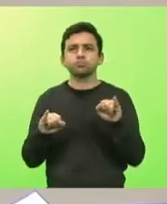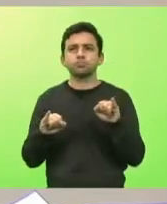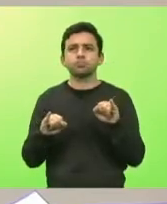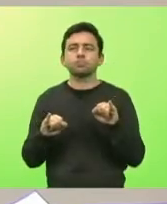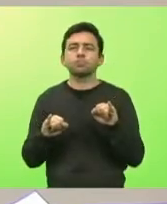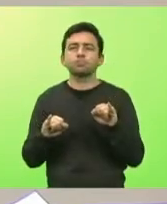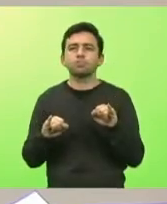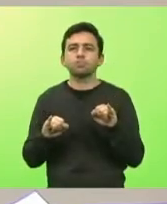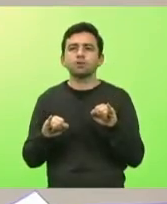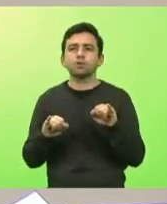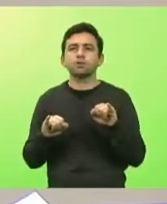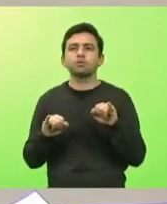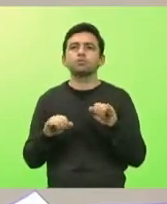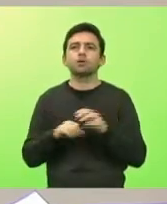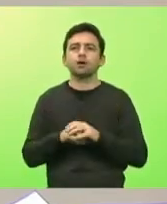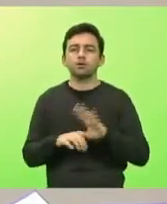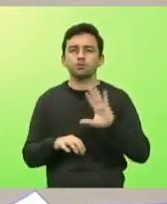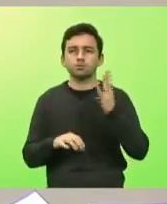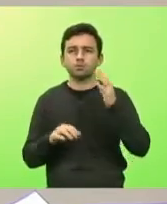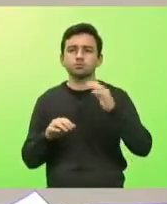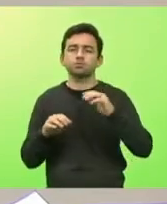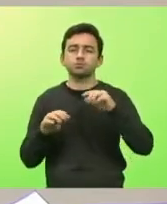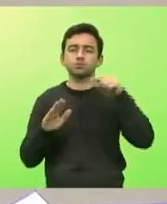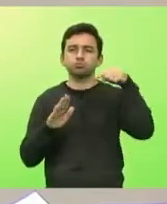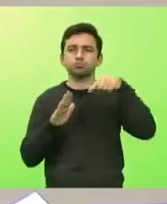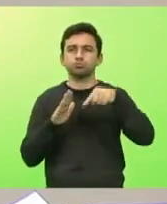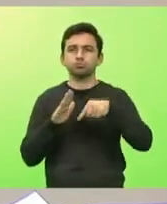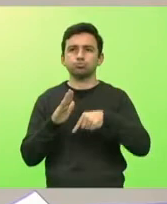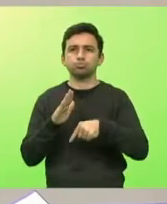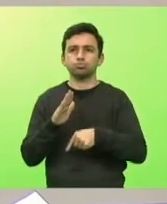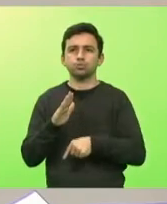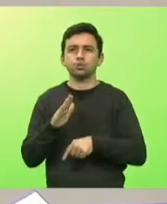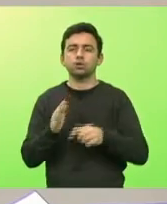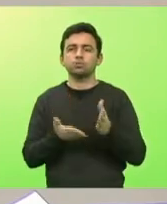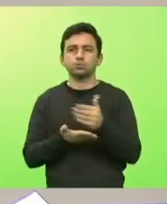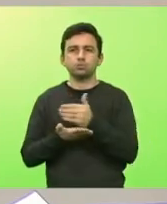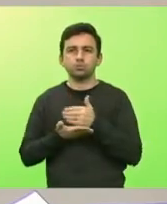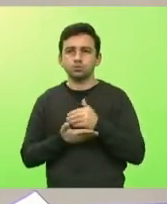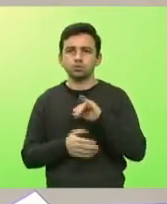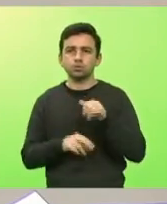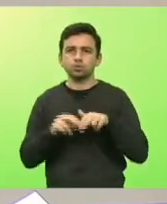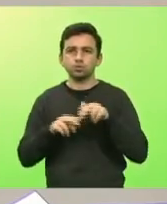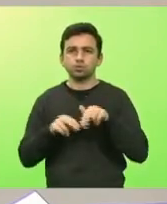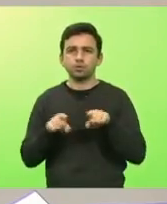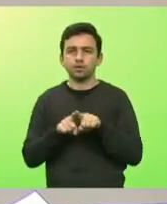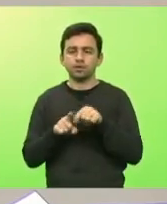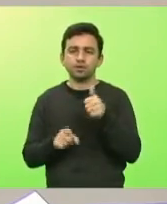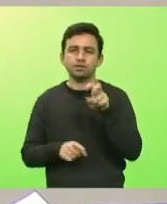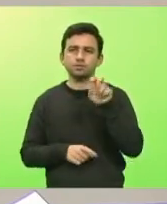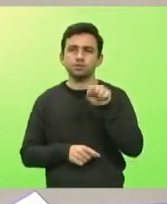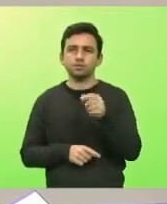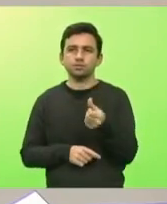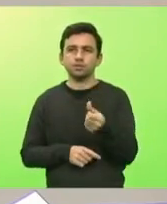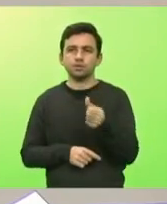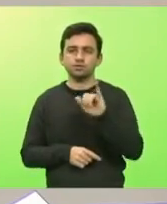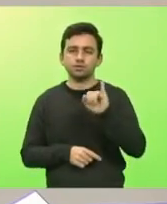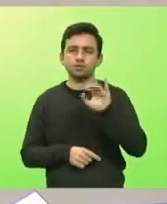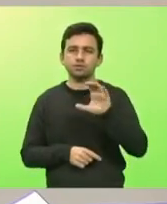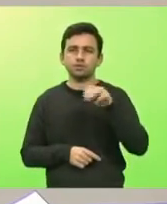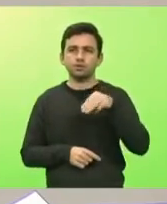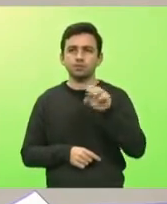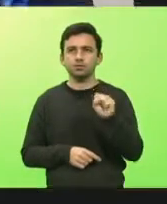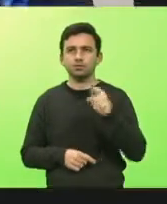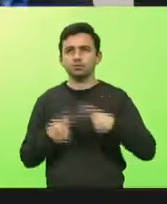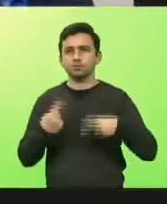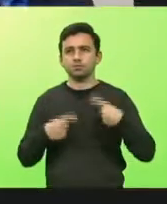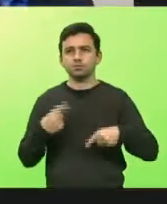de 9,6% na arrecadação total de, em junho e de 15,6% de ICMS. Em discussão.